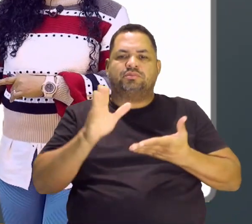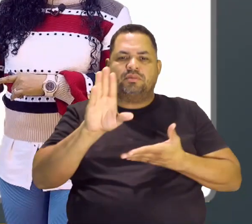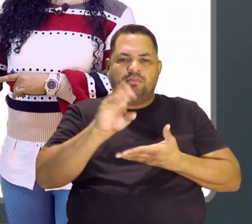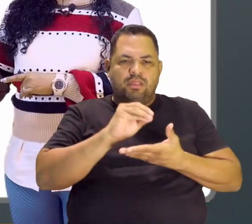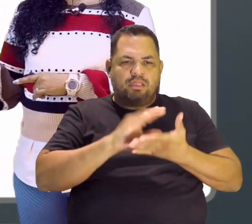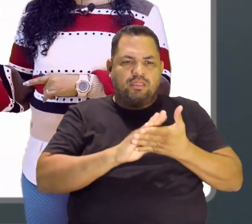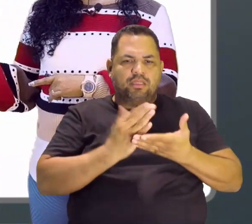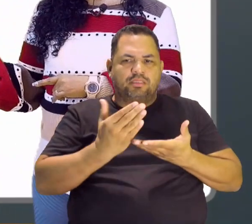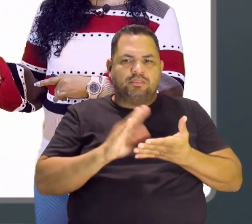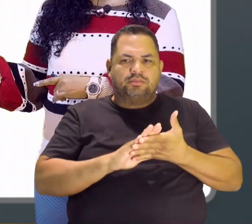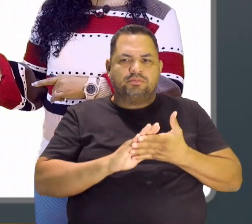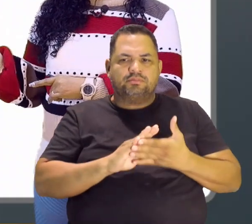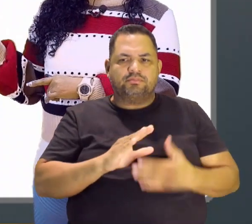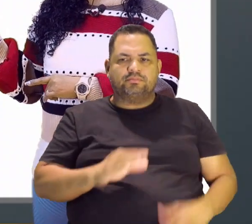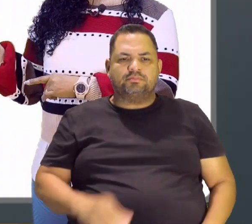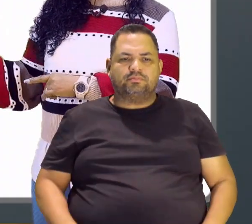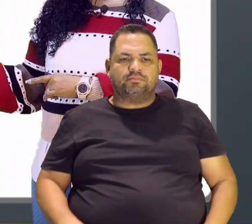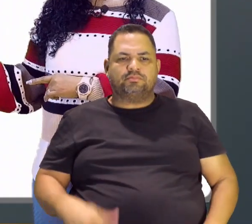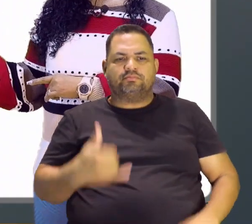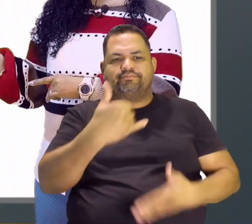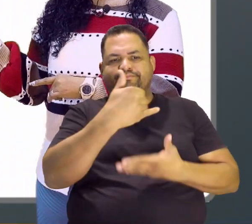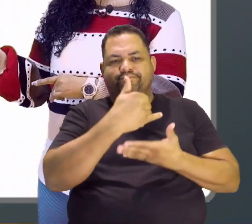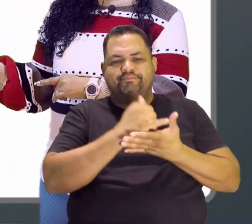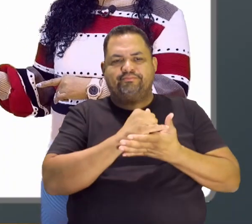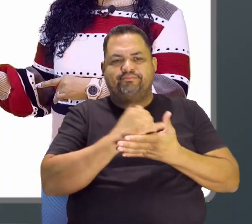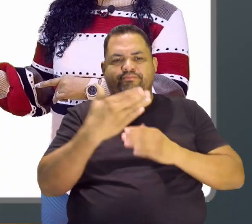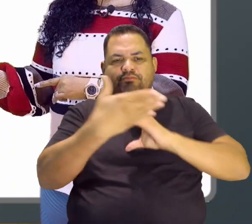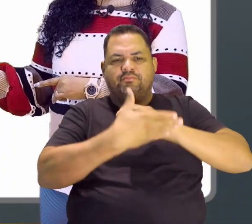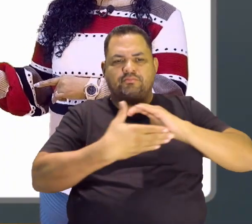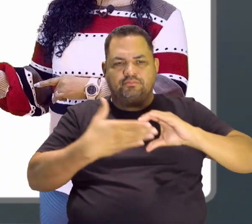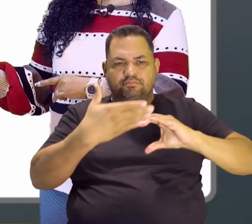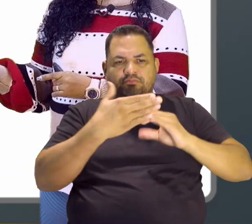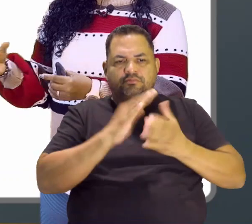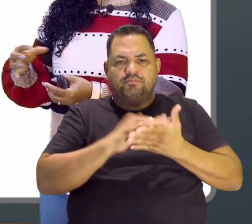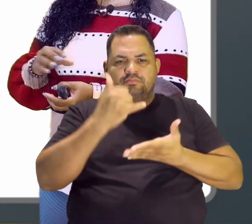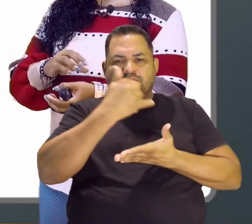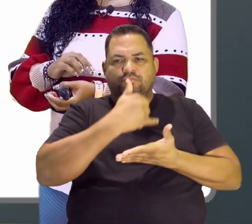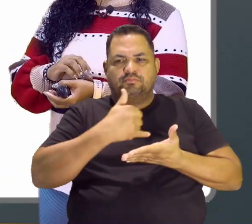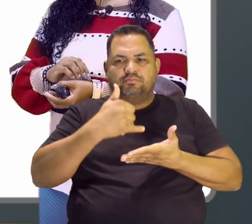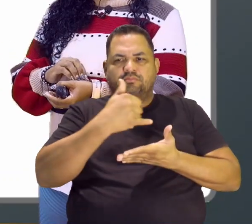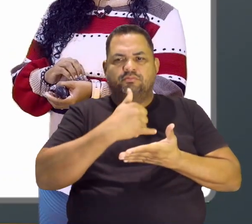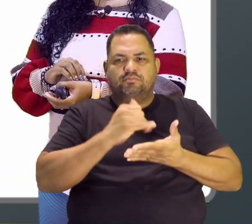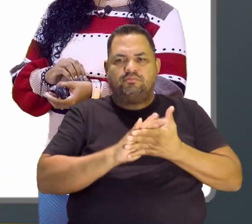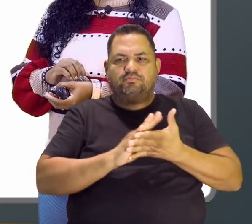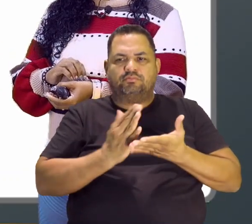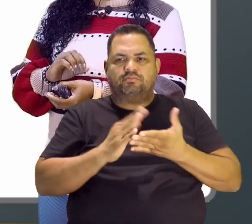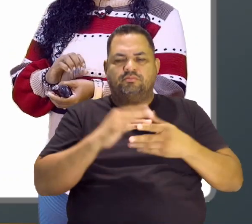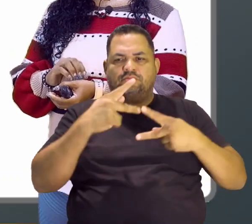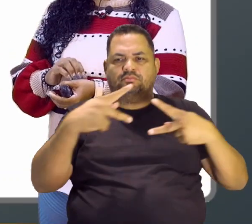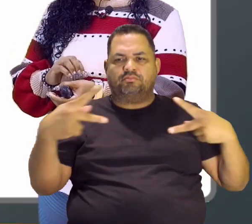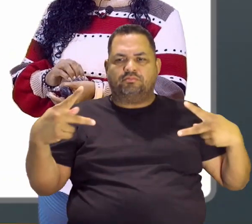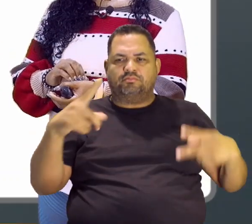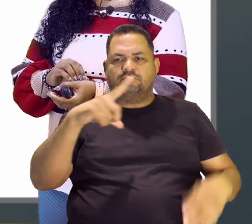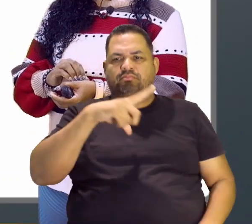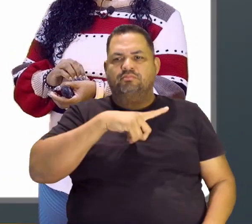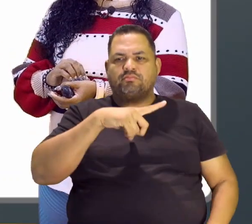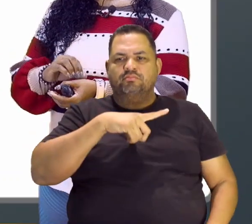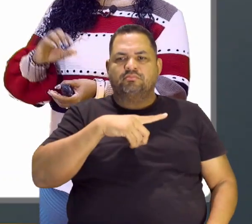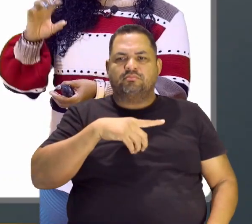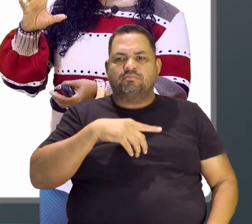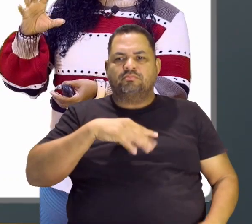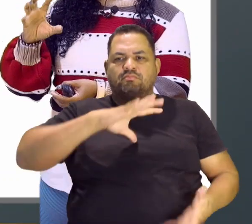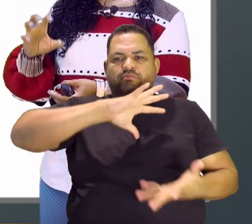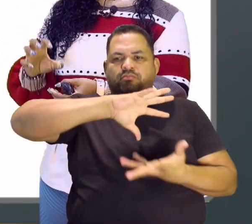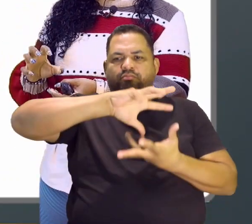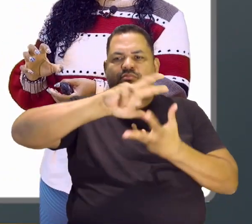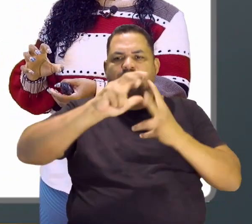tá? De novo, carboidrato, gorduras e as proteínas. Vem aí o nosso metabolismo e